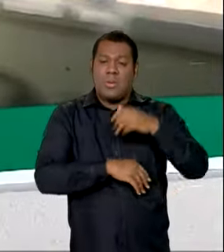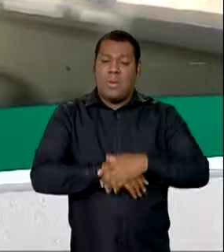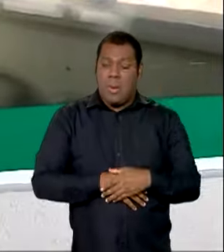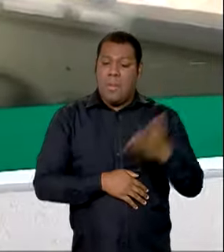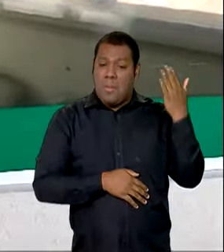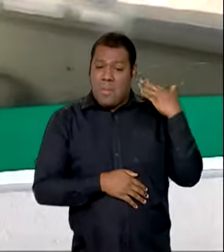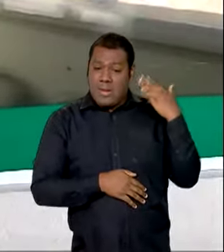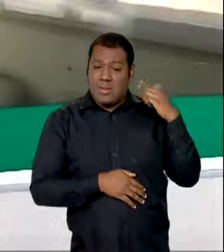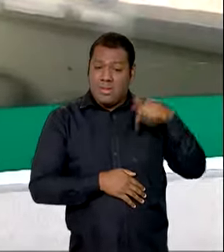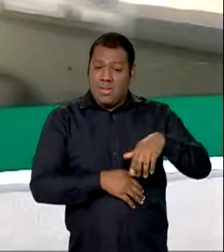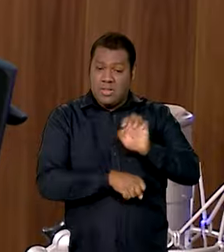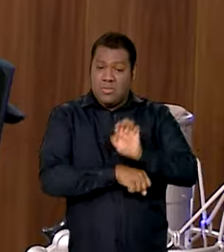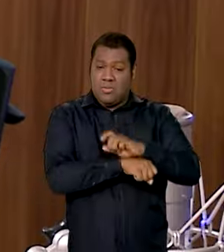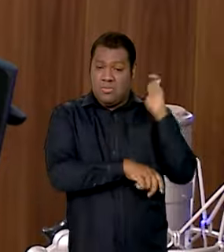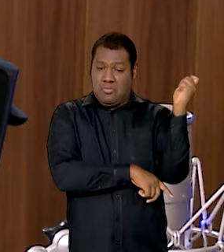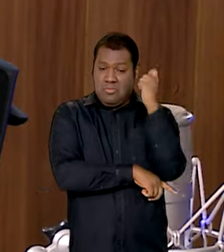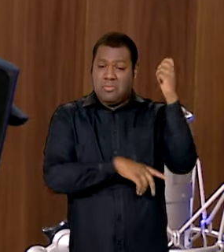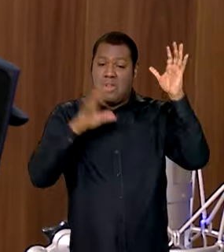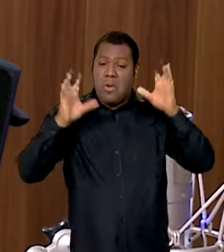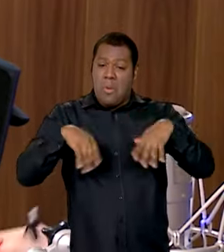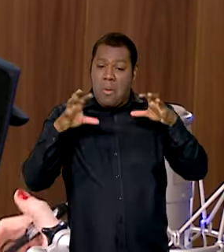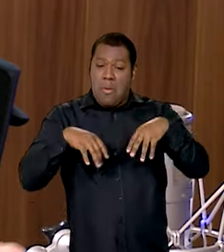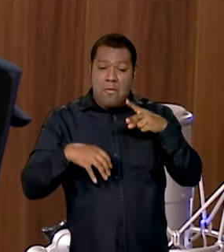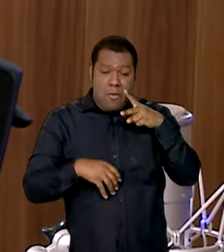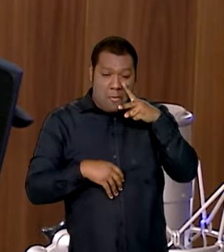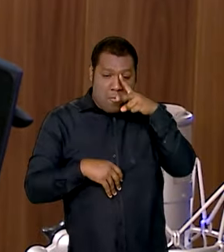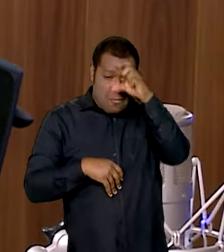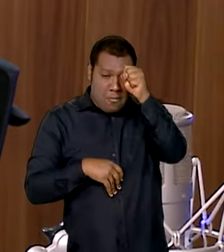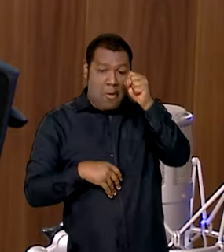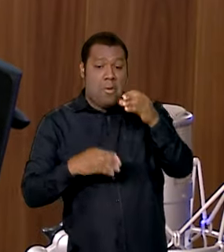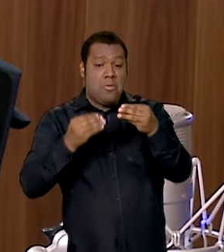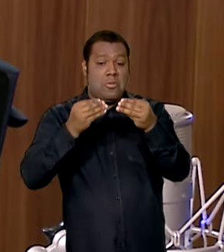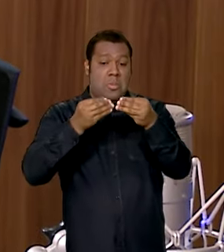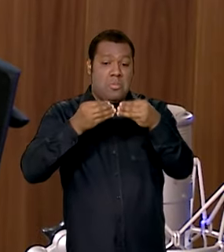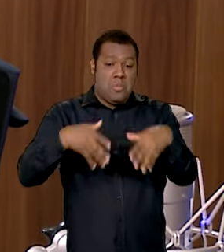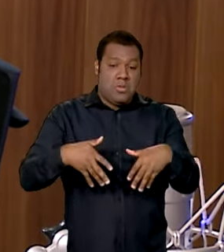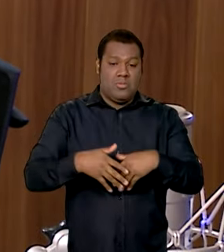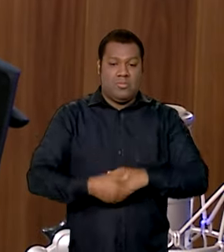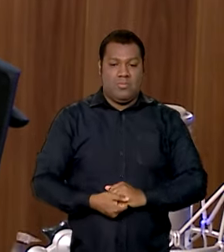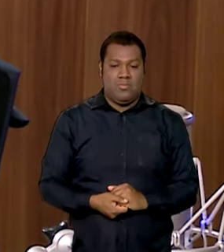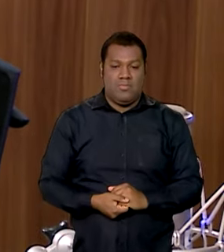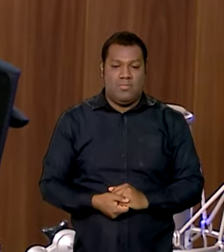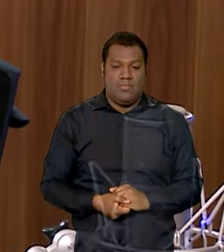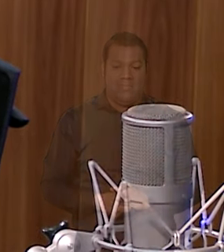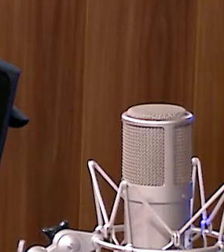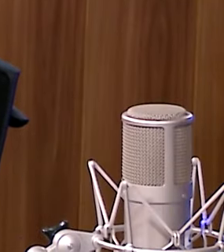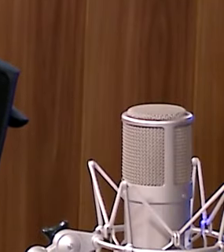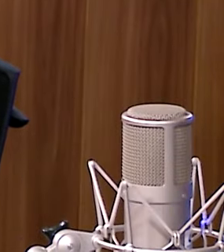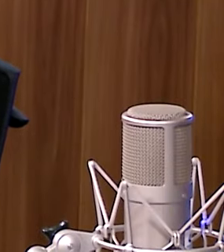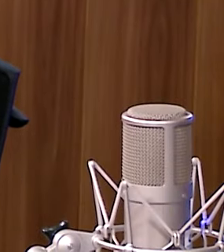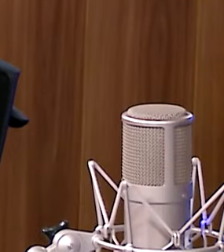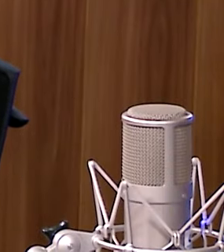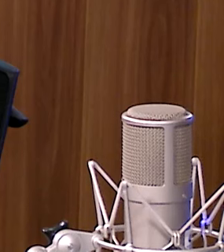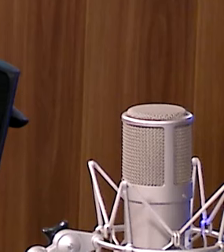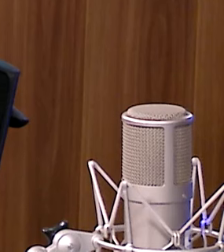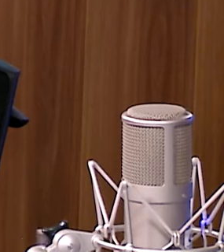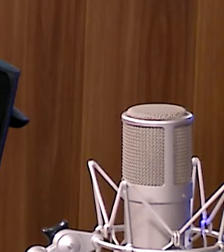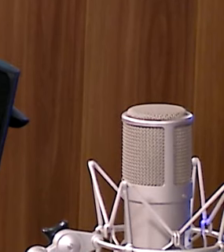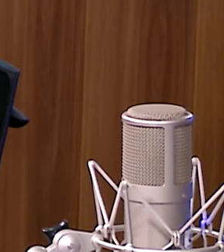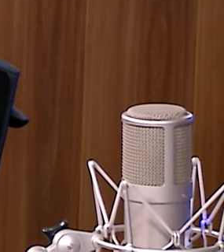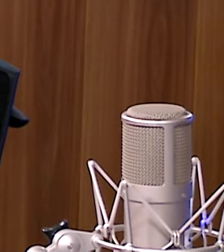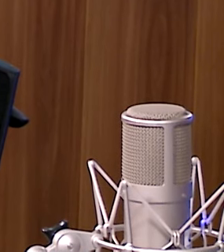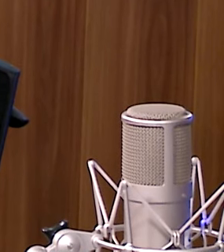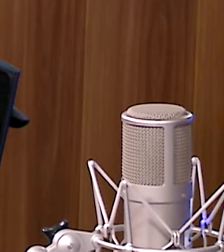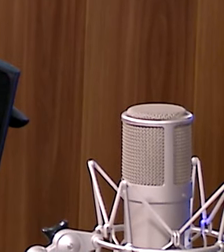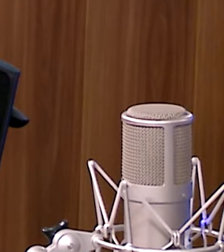recentemente aqui no estado Bom dia Paulo primeiro sempre a nossa solidariedade ao povo ao povo do Rio Grande do